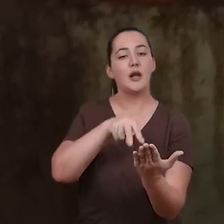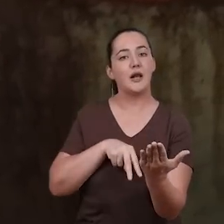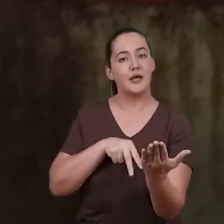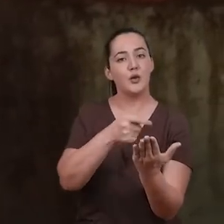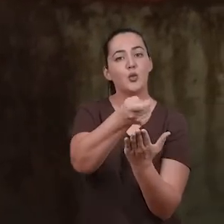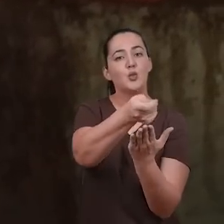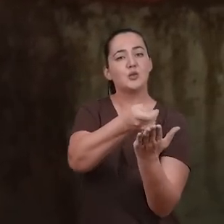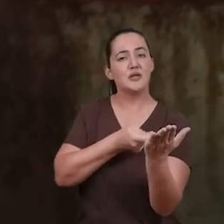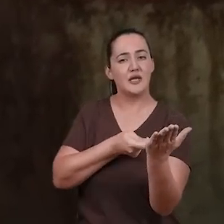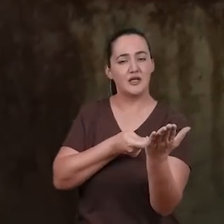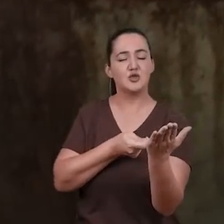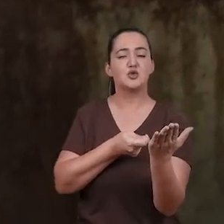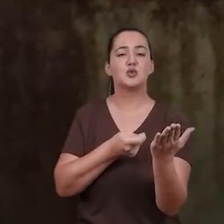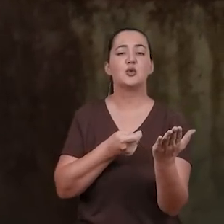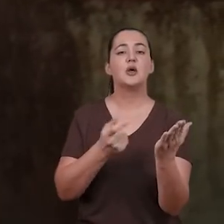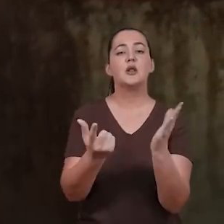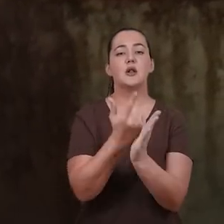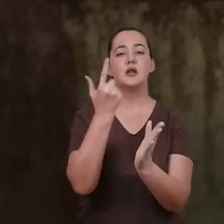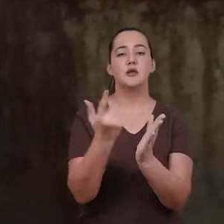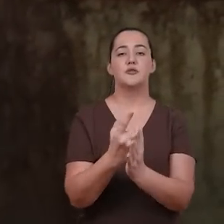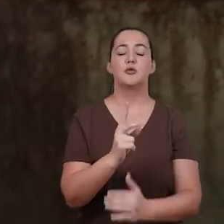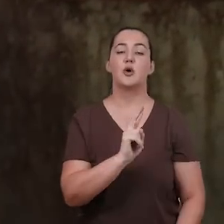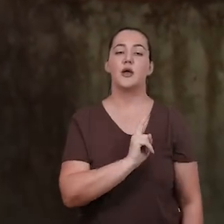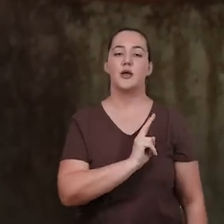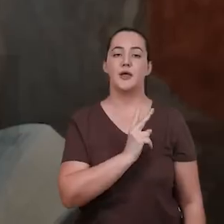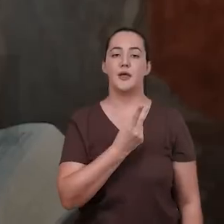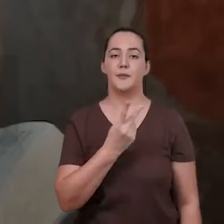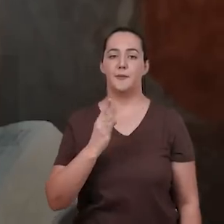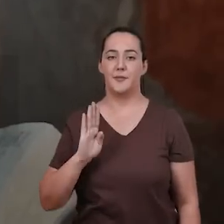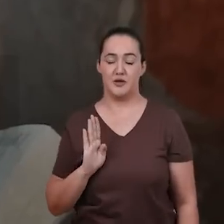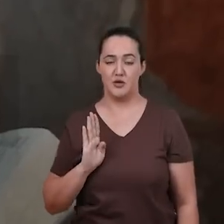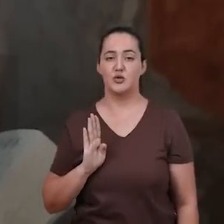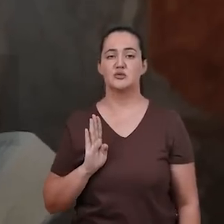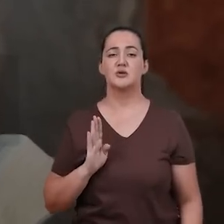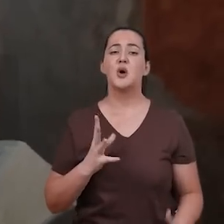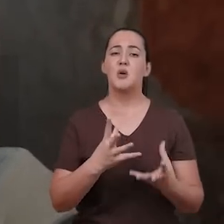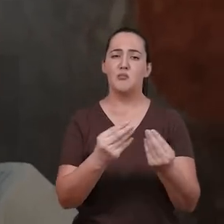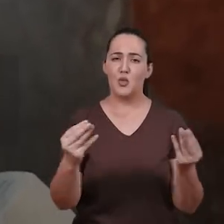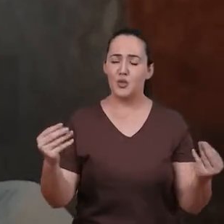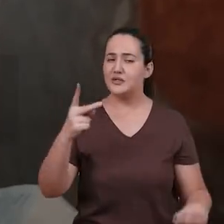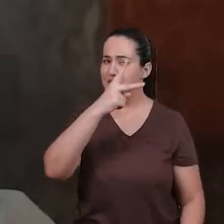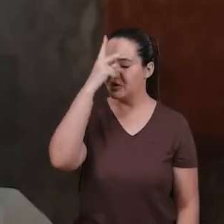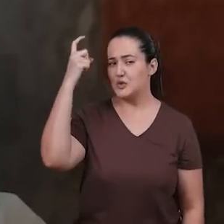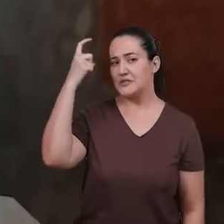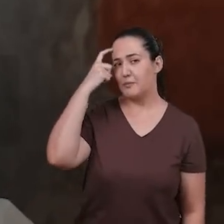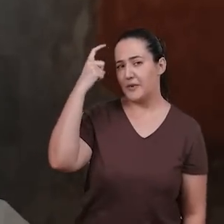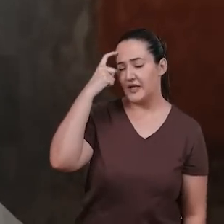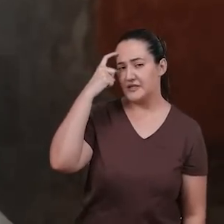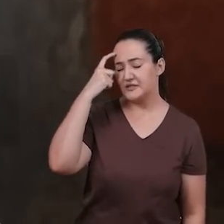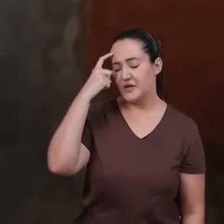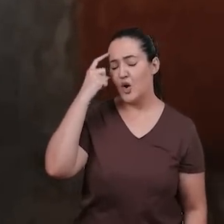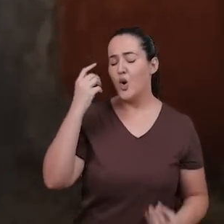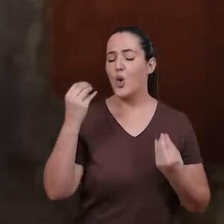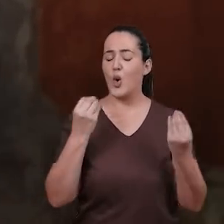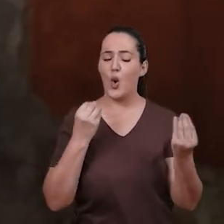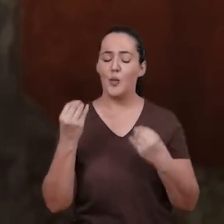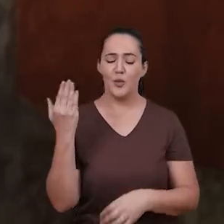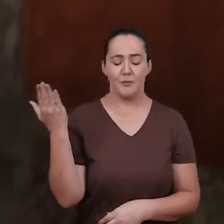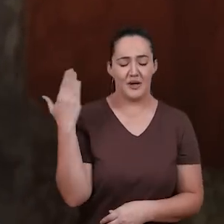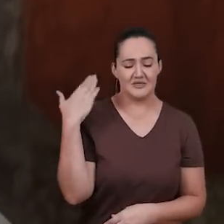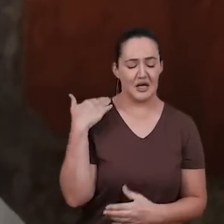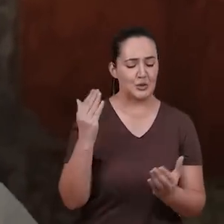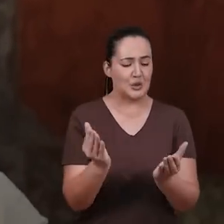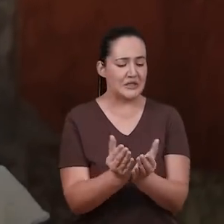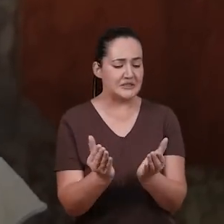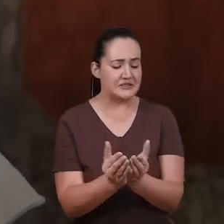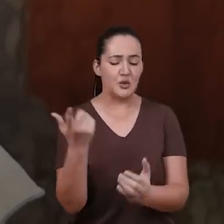queria ler para vocês uma passagem do livro de Hebreus, que muitos pensam pode fazer alusão a situações como esta